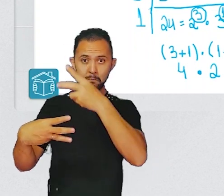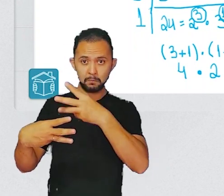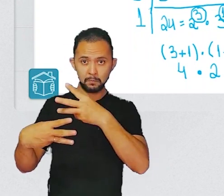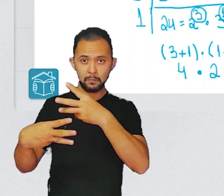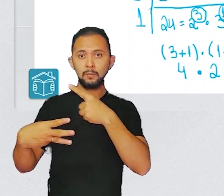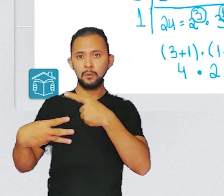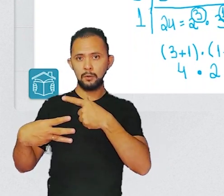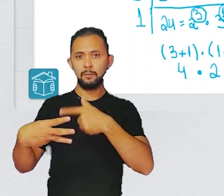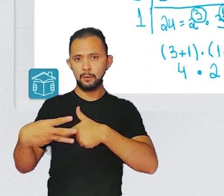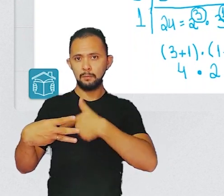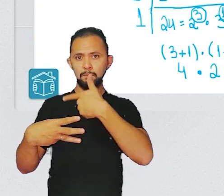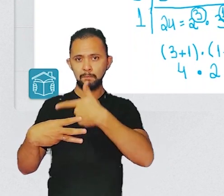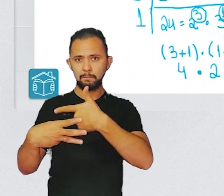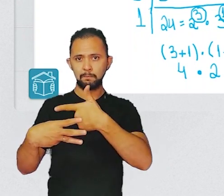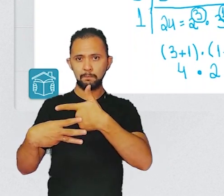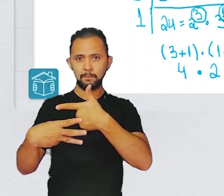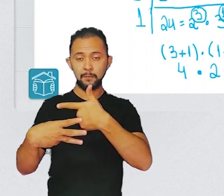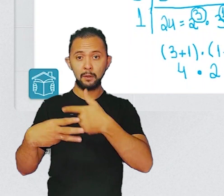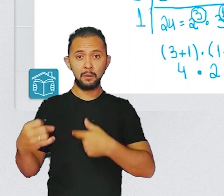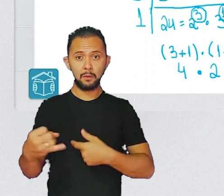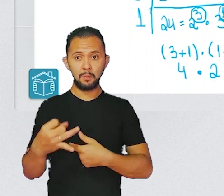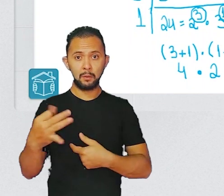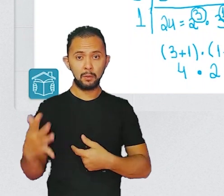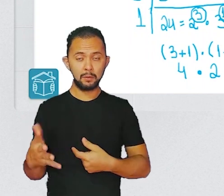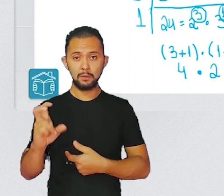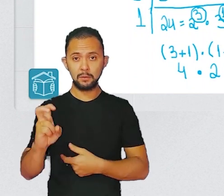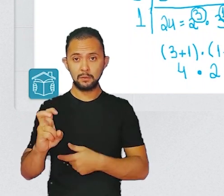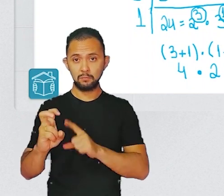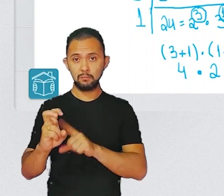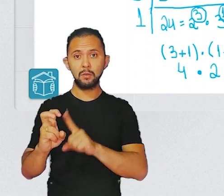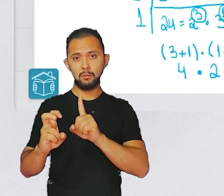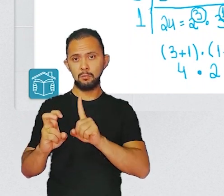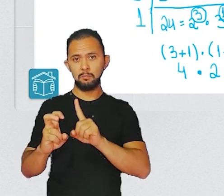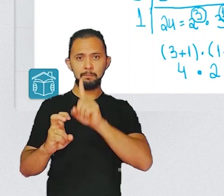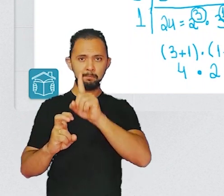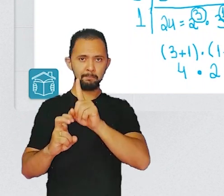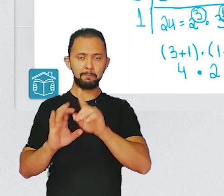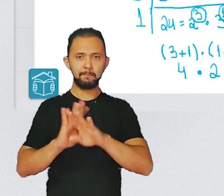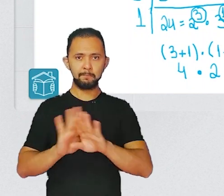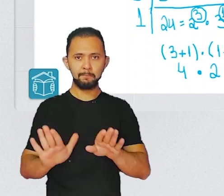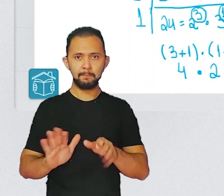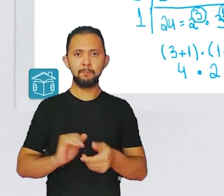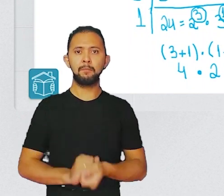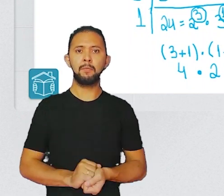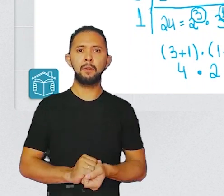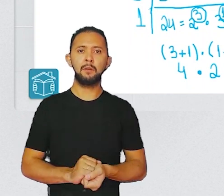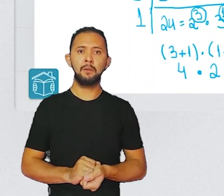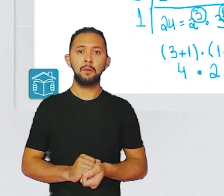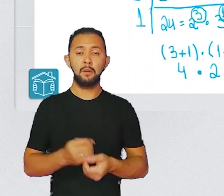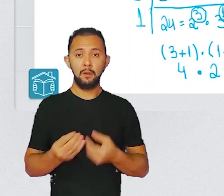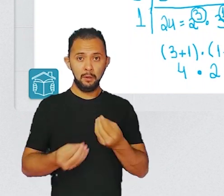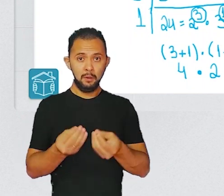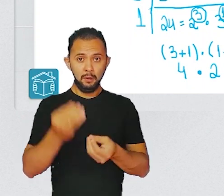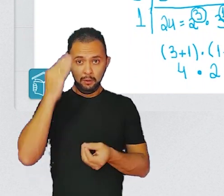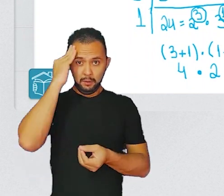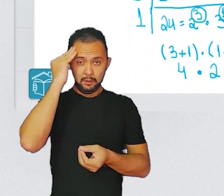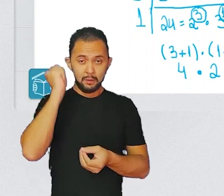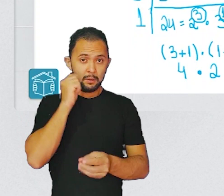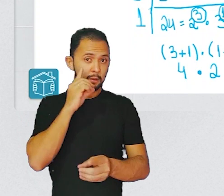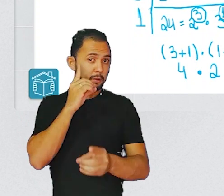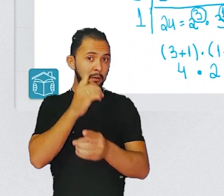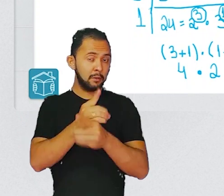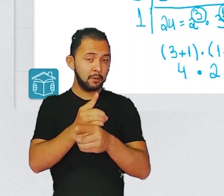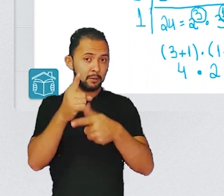3? 2. E quantas vezes aparece o 5? 1. Então, o que é que nós vamos fazer para determinar